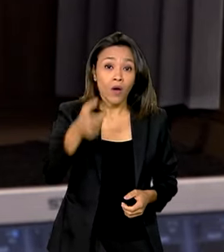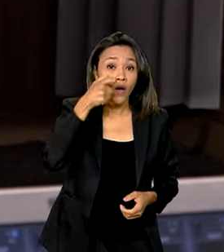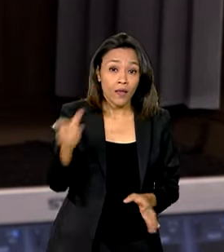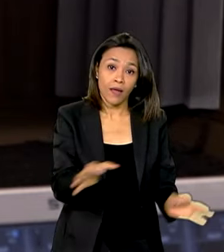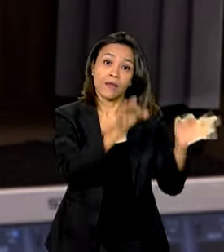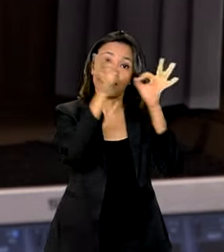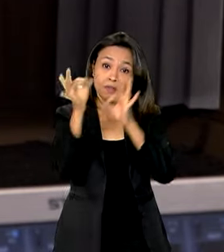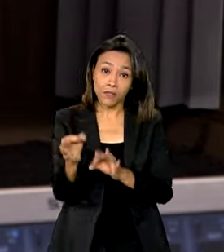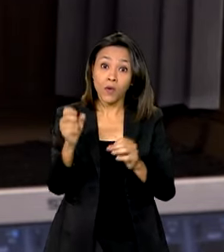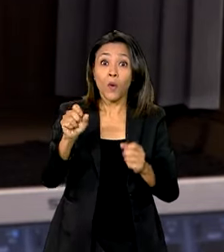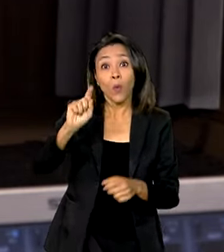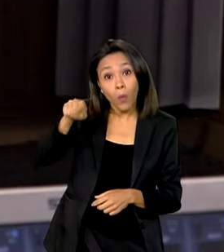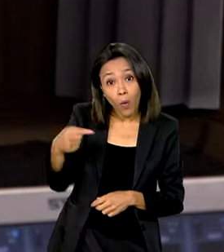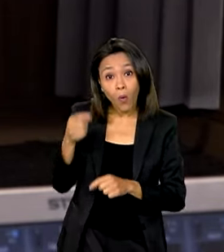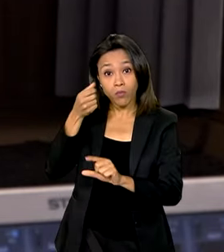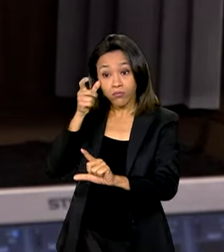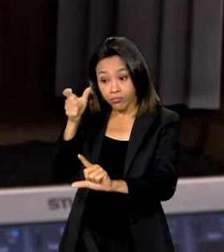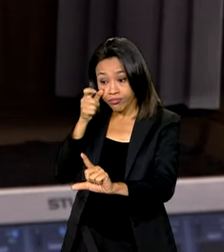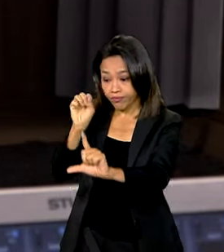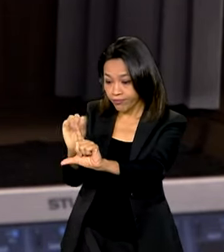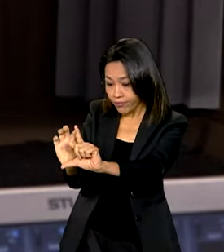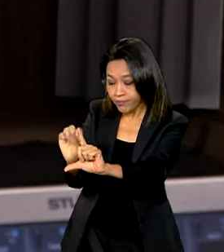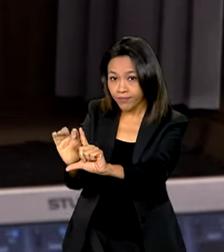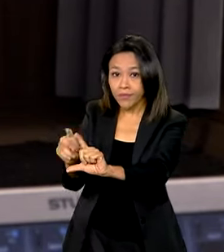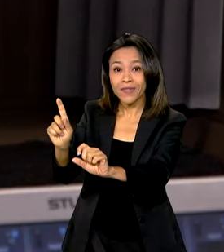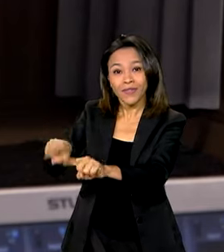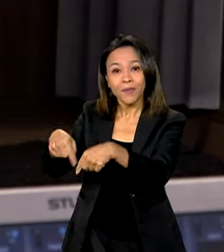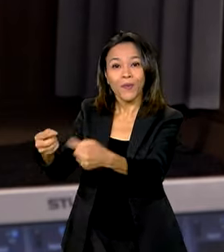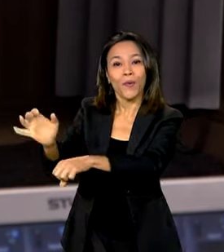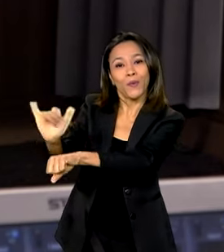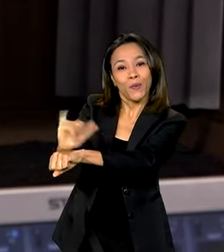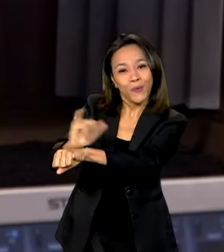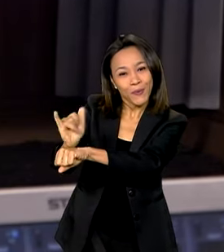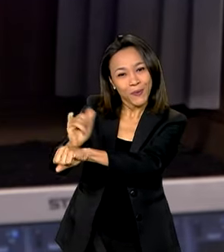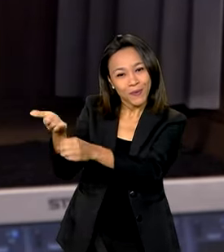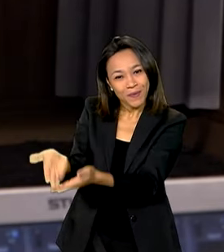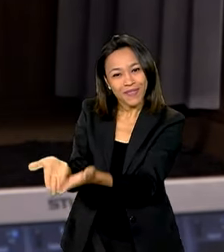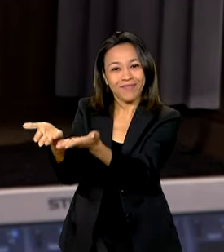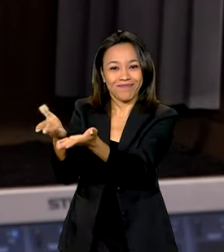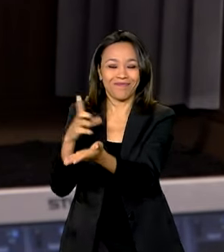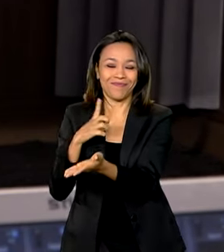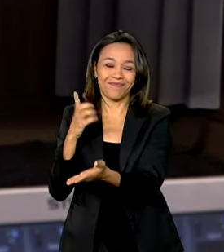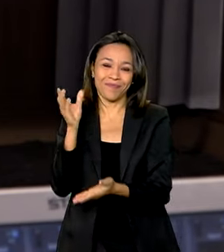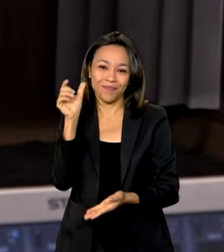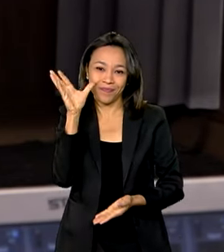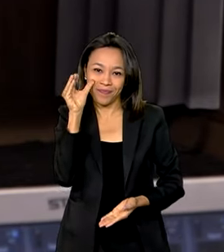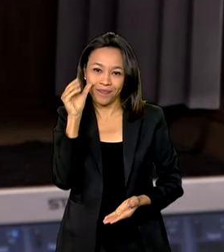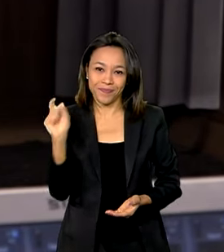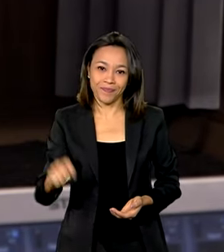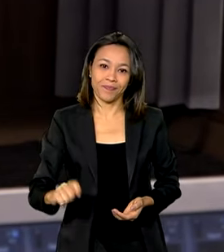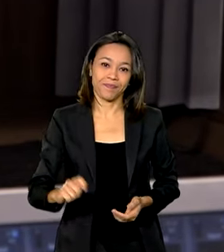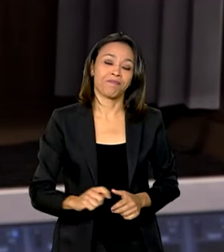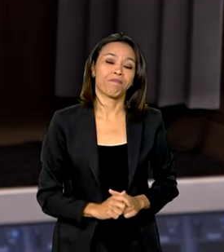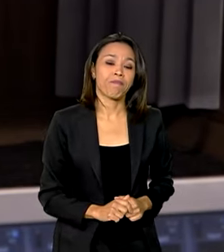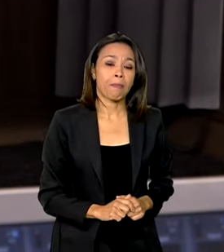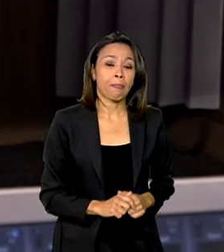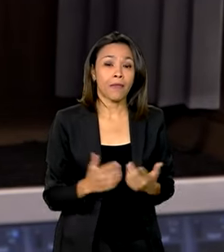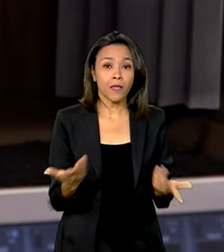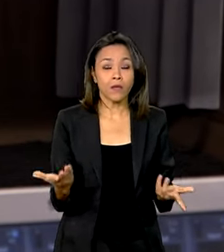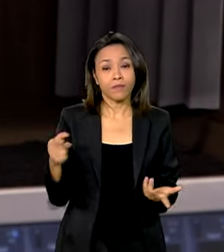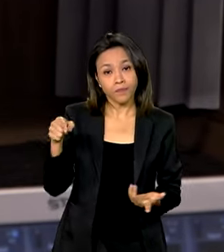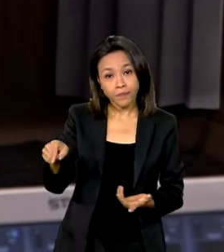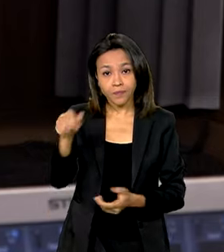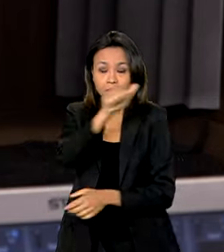ao vivo quanto rever pelo nosso YouTube que é o @canal goov ministra então nós saímos do Rio de